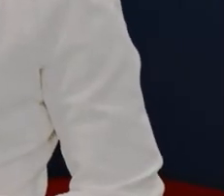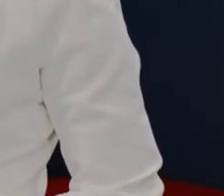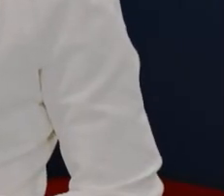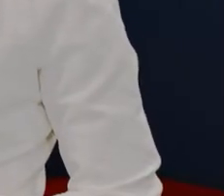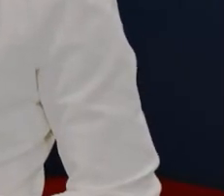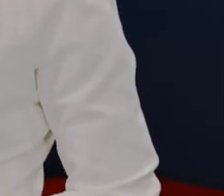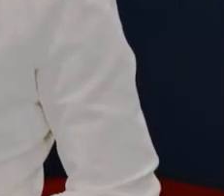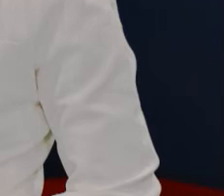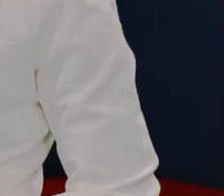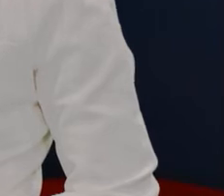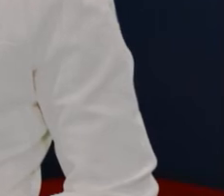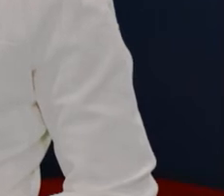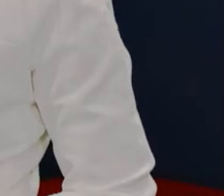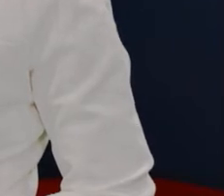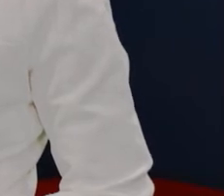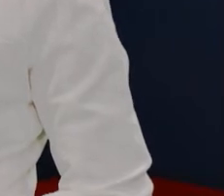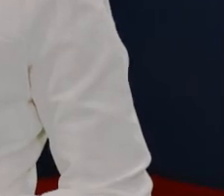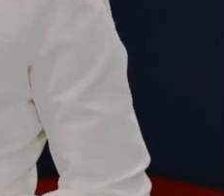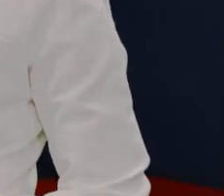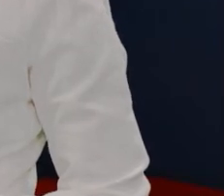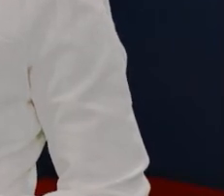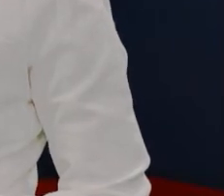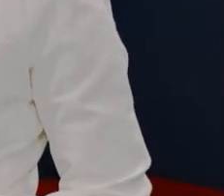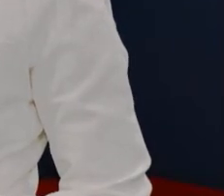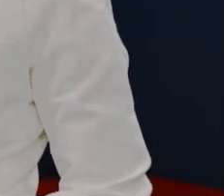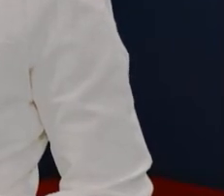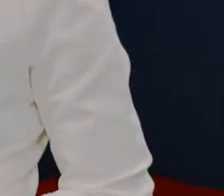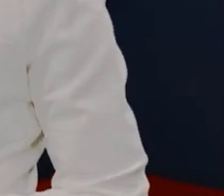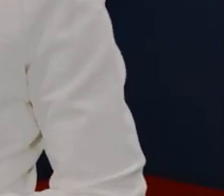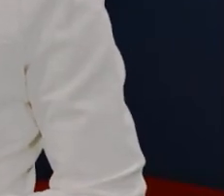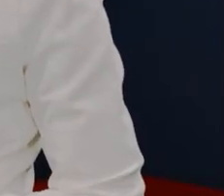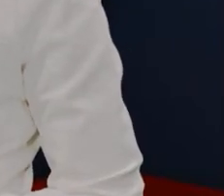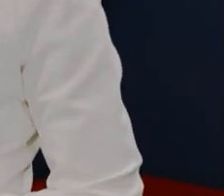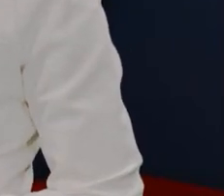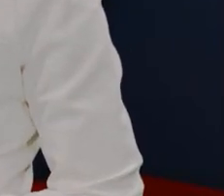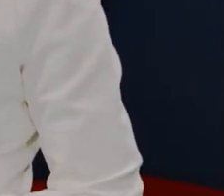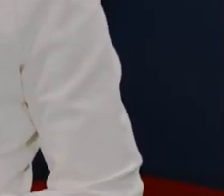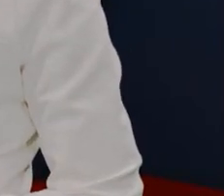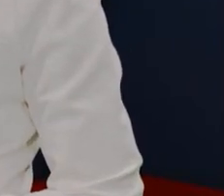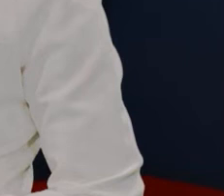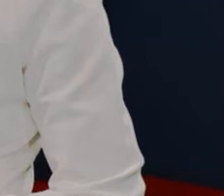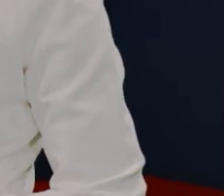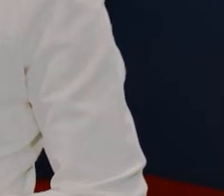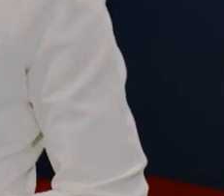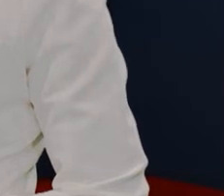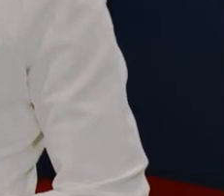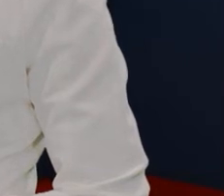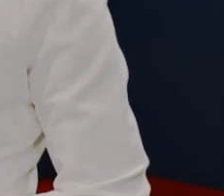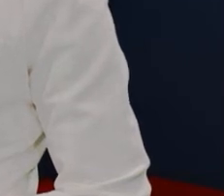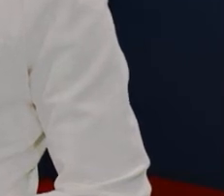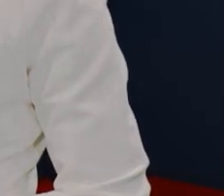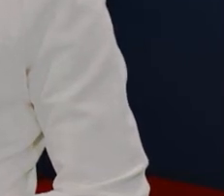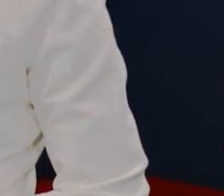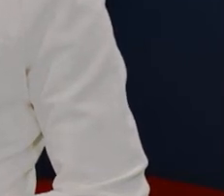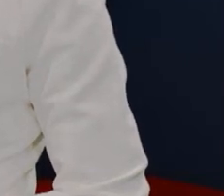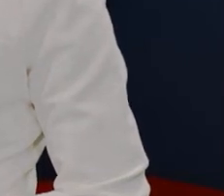de autarcas, empresários e utentes de Loures entregou ao primeiro-ministro uma carta. A delegação exige prioridade para a